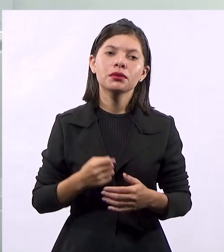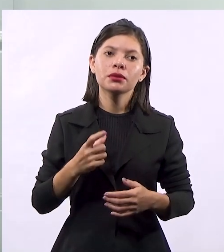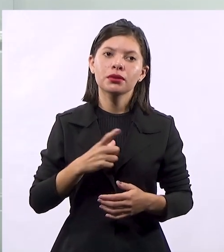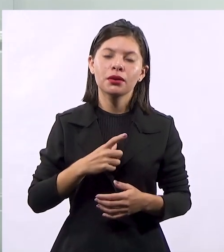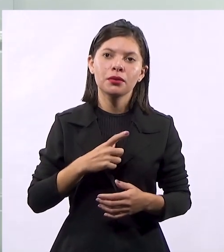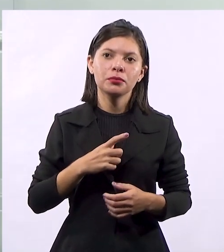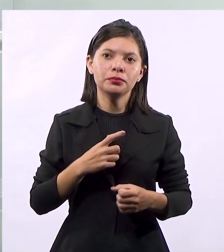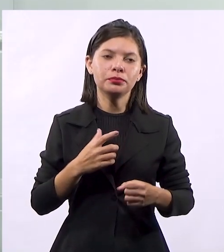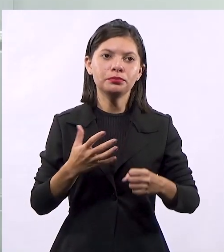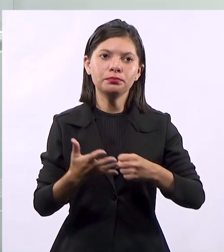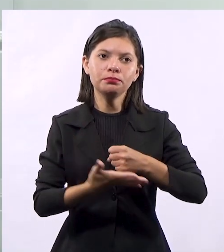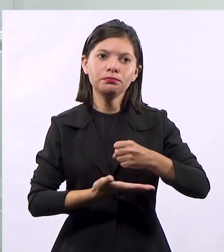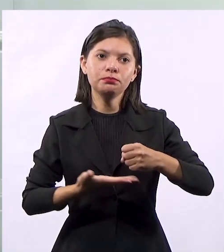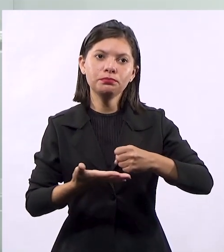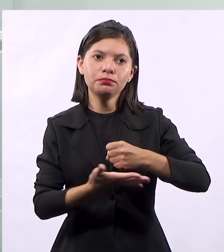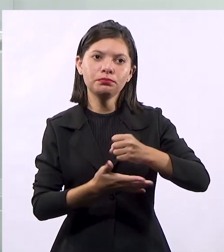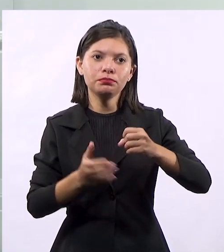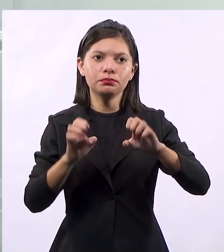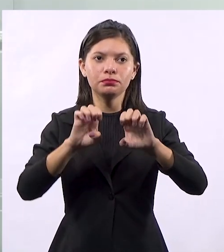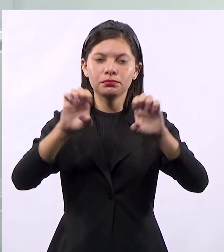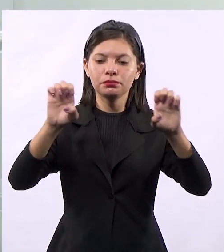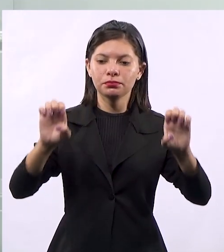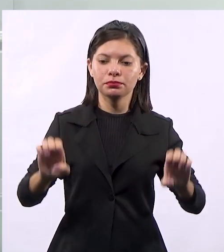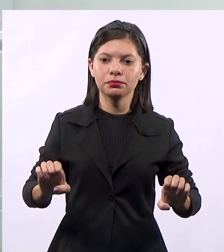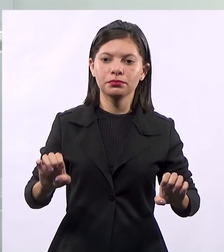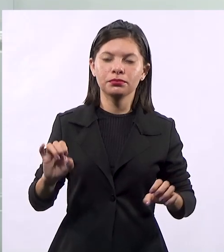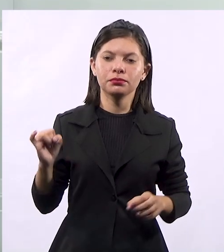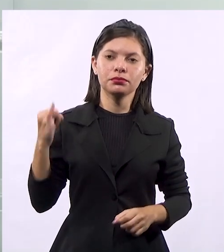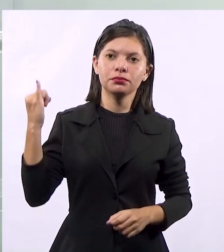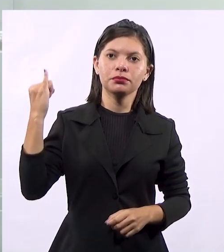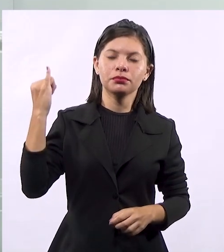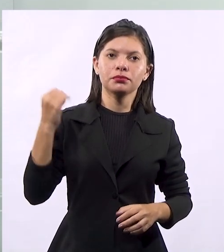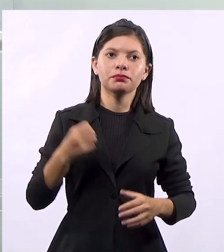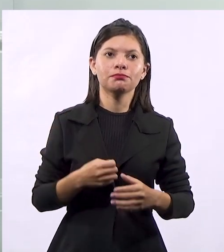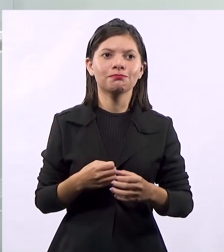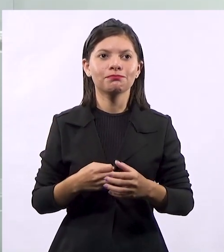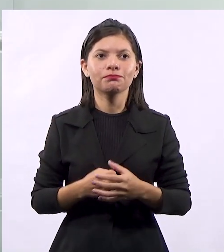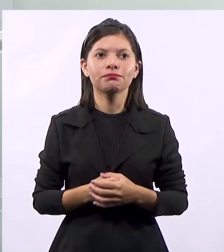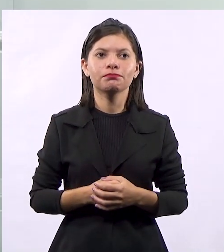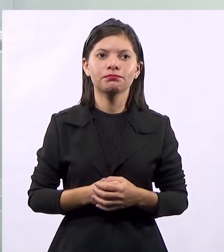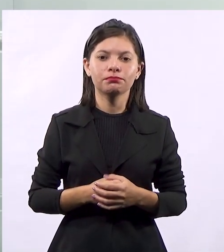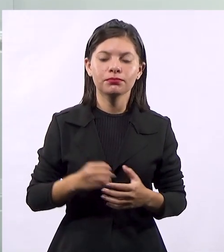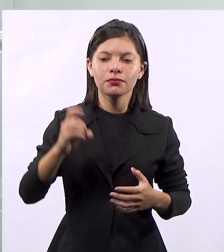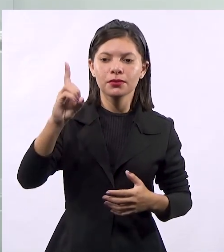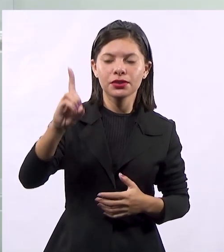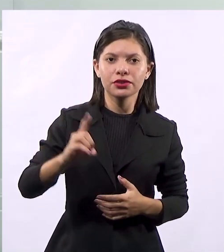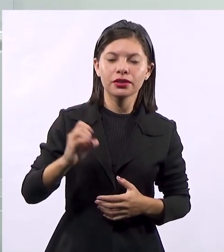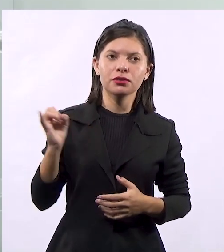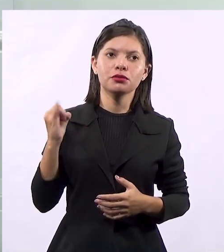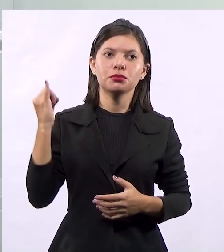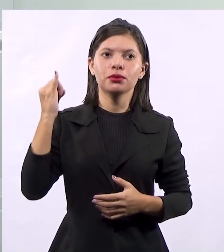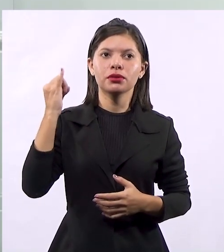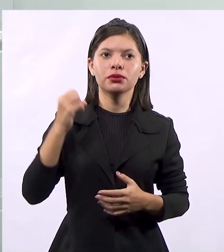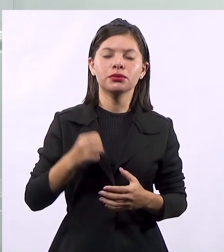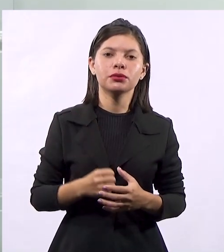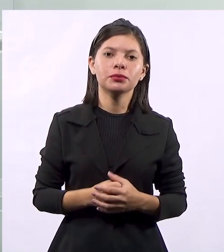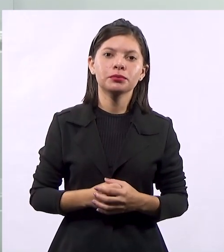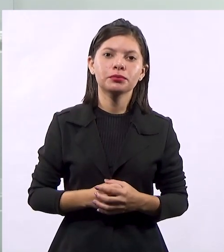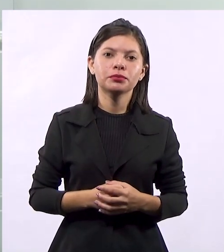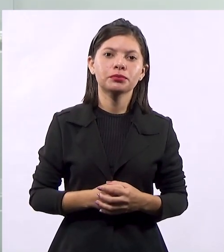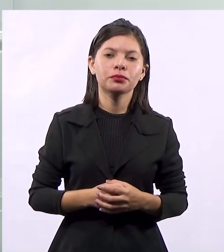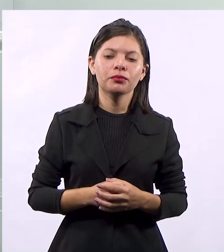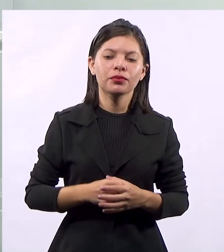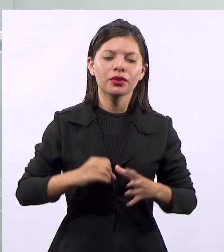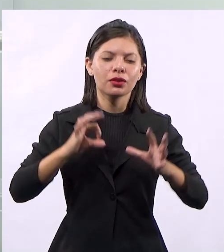garantista, no sentido aí de garantista pelo viés da teoria do direito, que